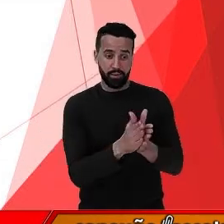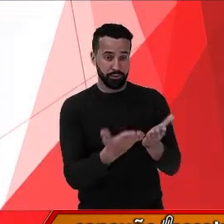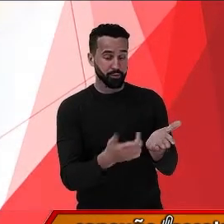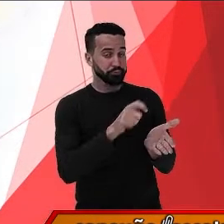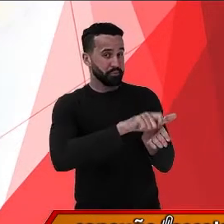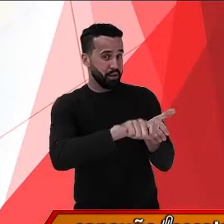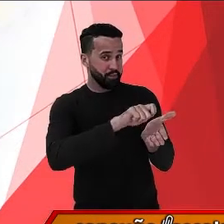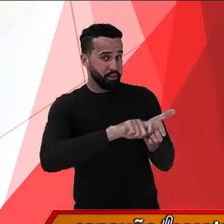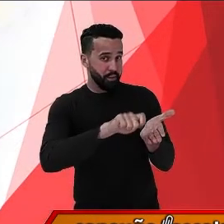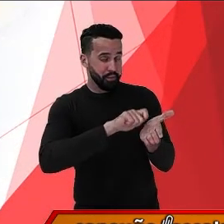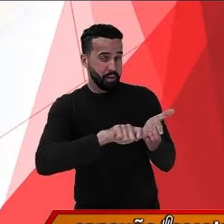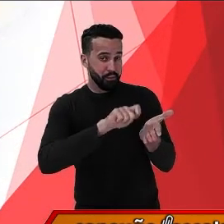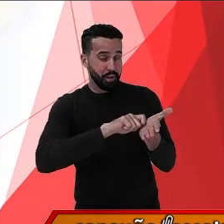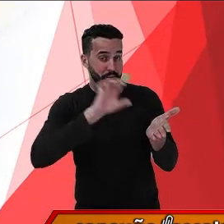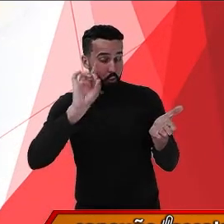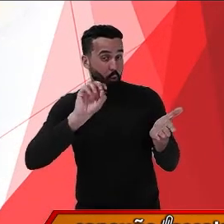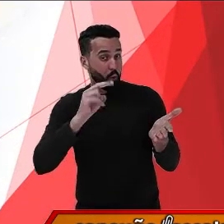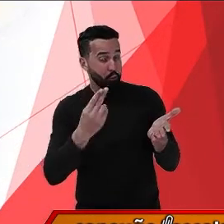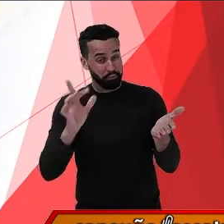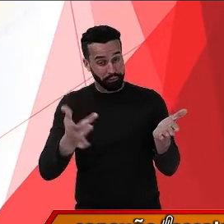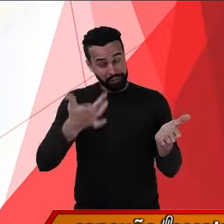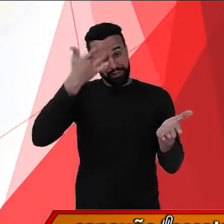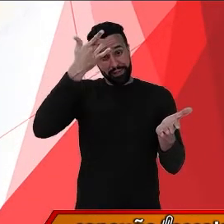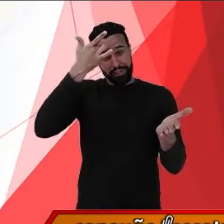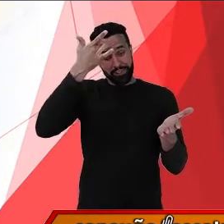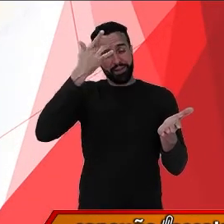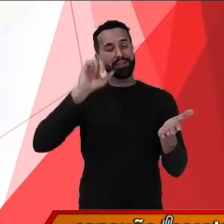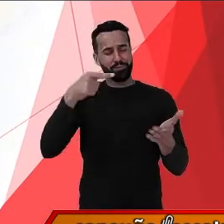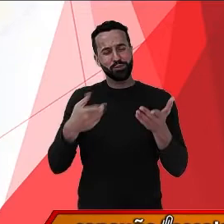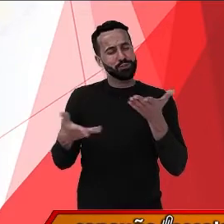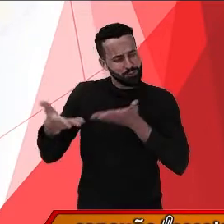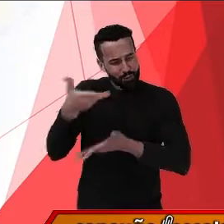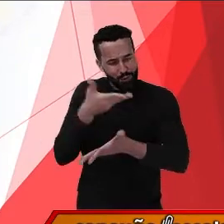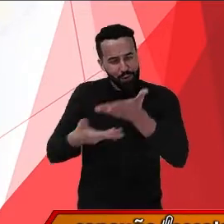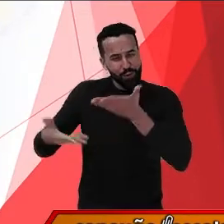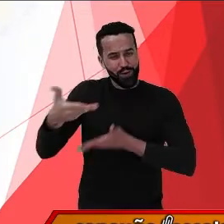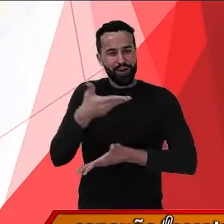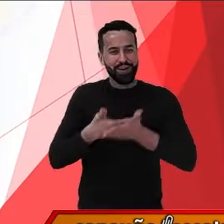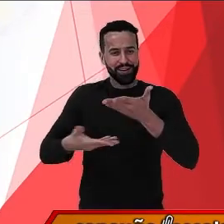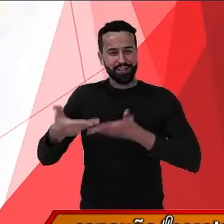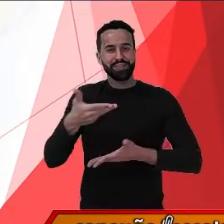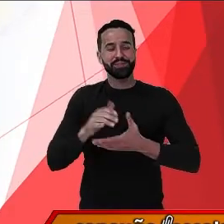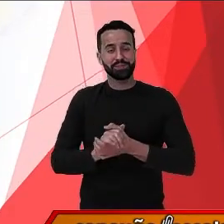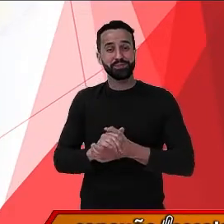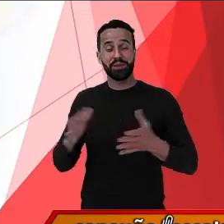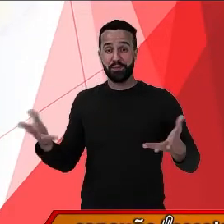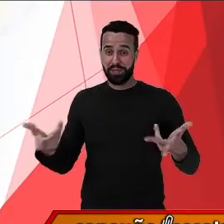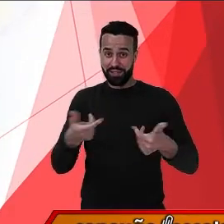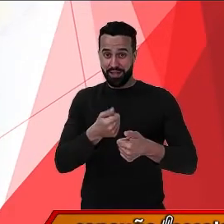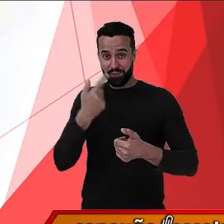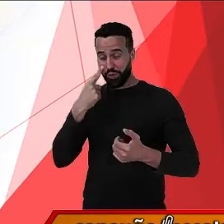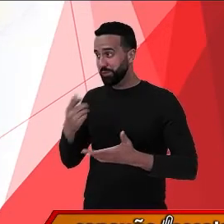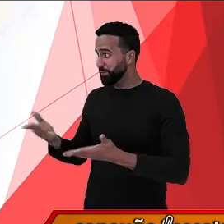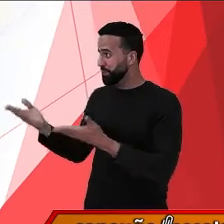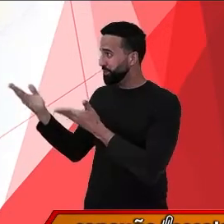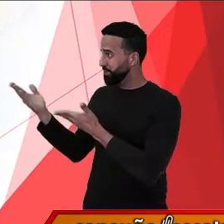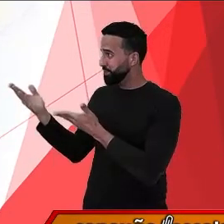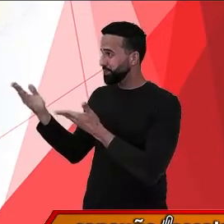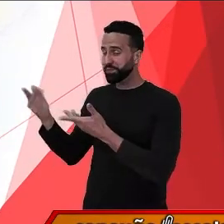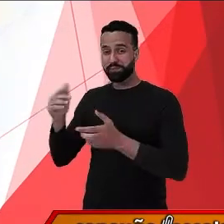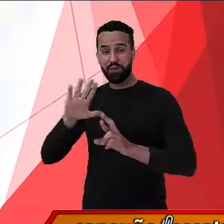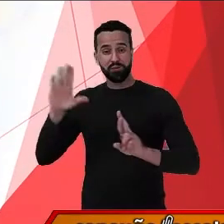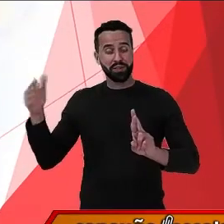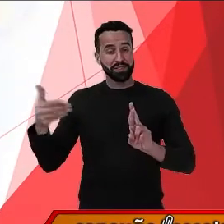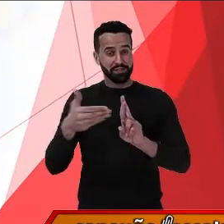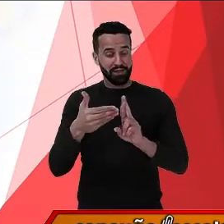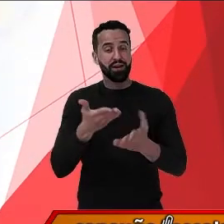caderno, na sua mente, seja lá onde for, e depois a gente troca mais uma ideia sobre isso. A habilidade estruturante está aí para vocês, as referências